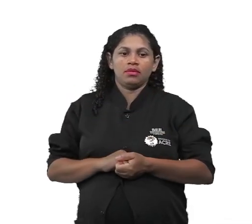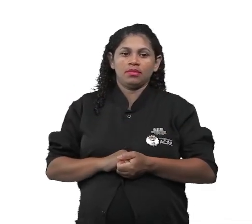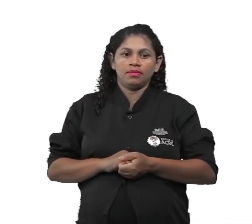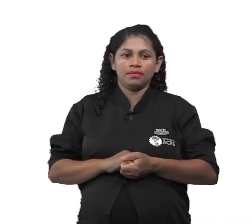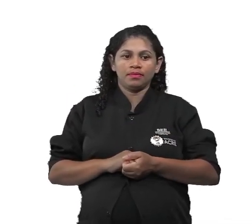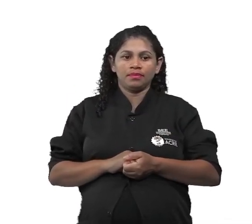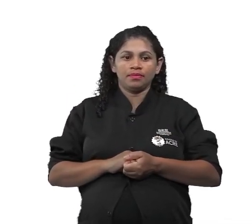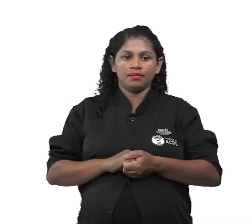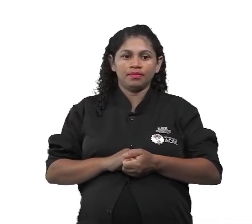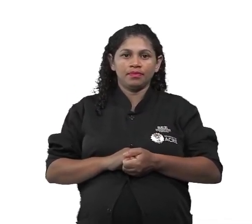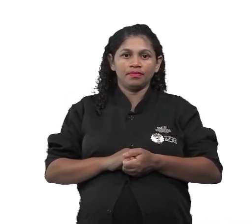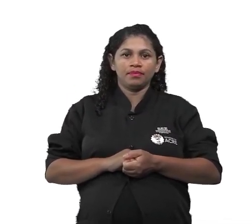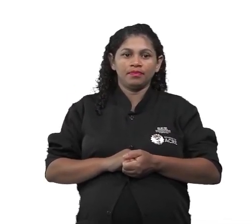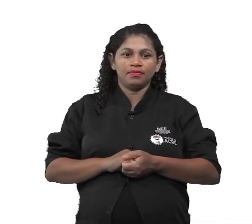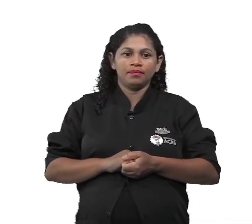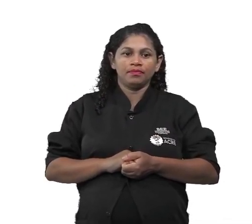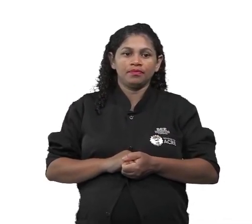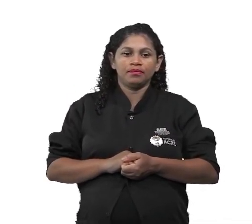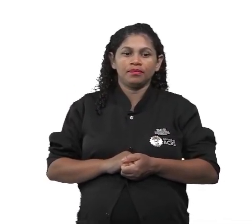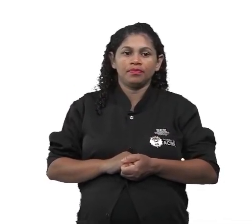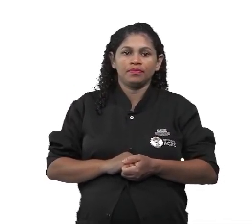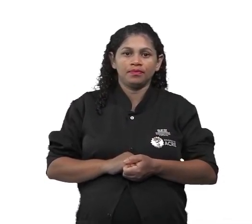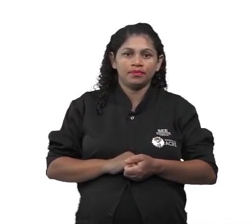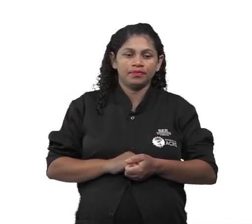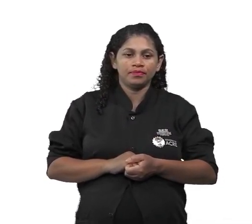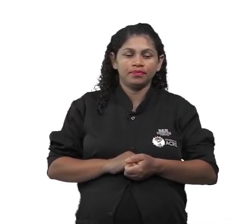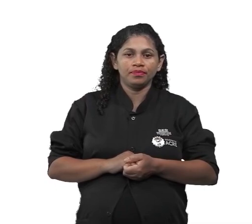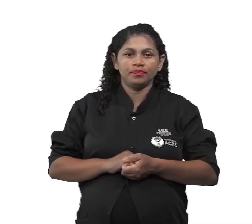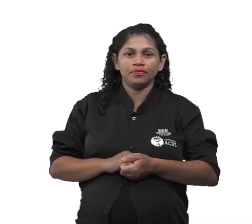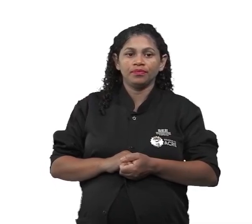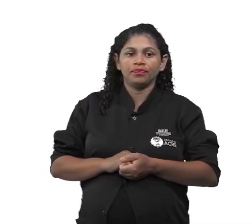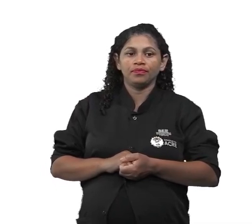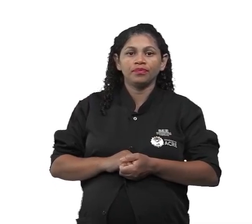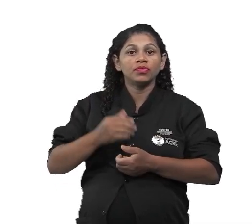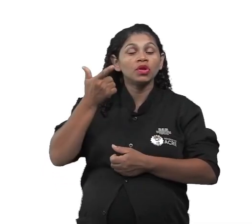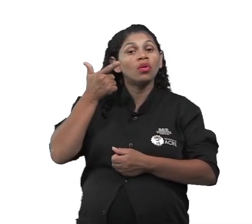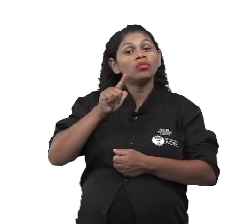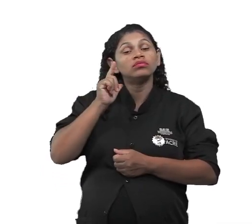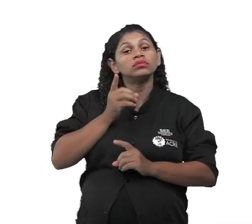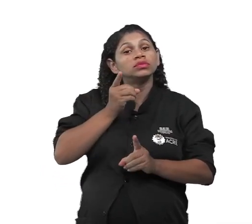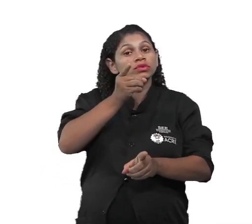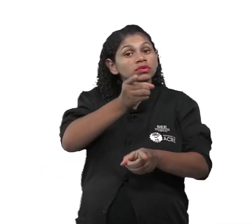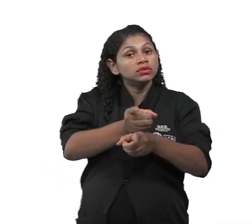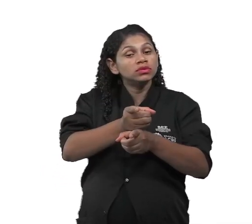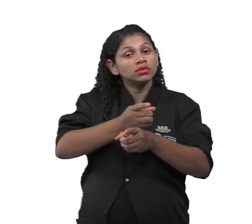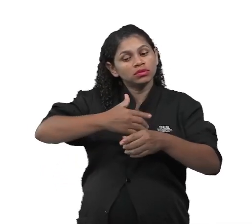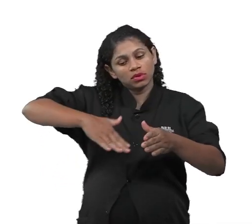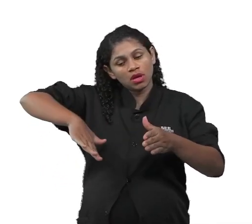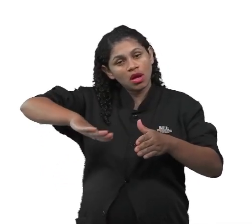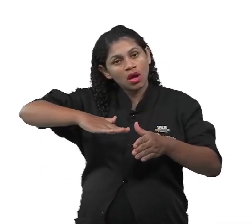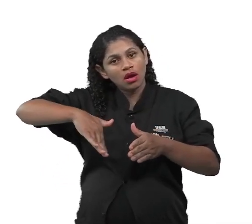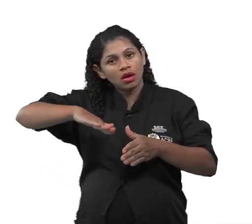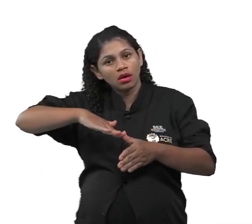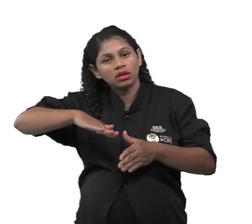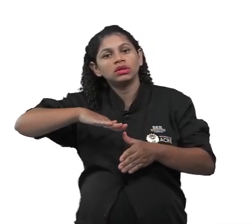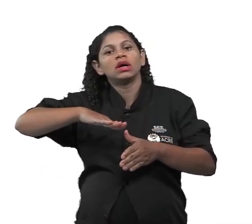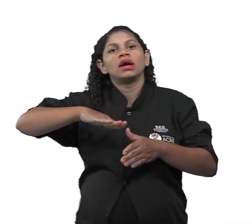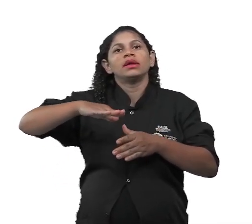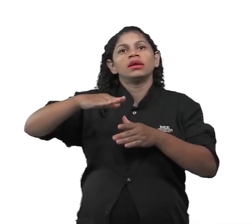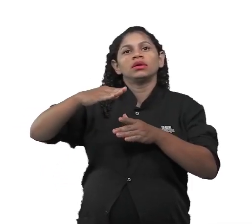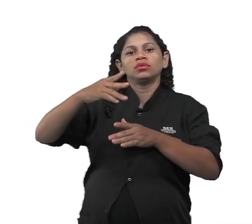Que é um volume normalmente conhecido, eu consigo determinar, por exemplo, o volume de um